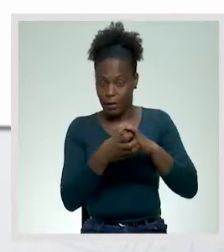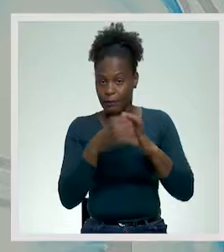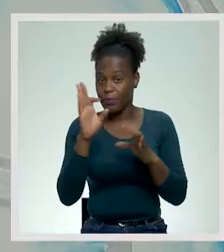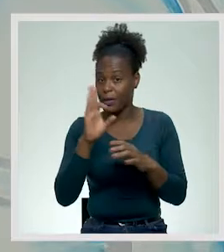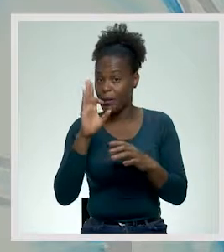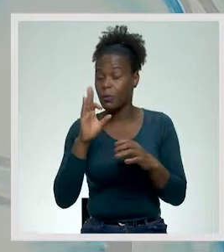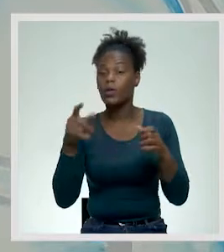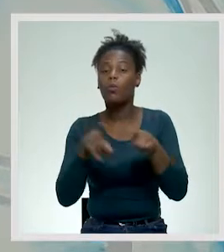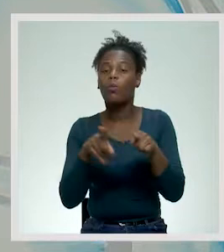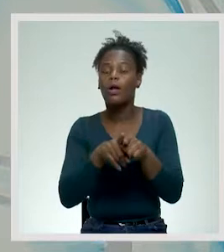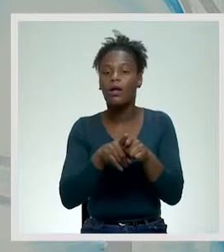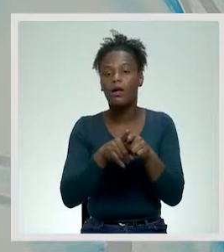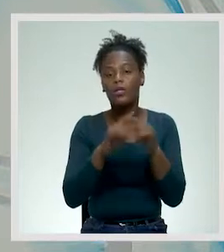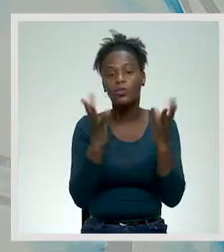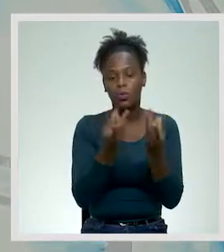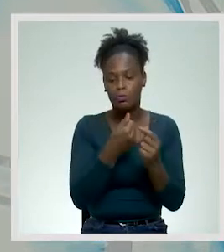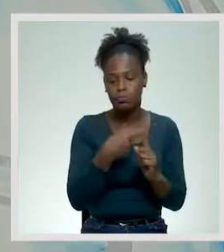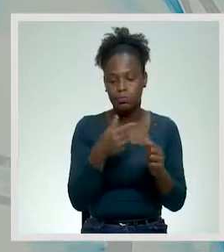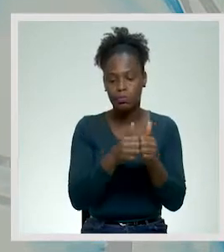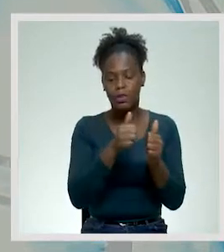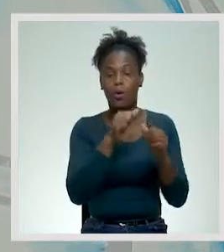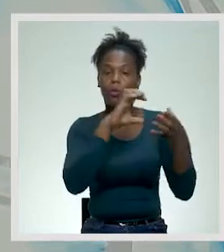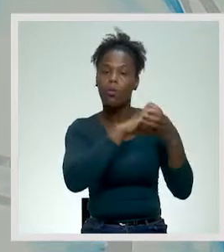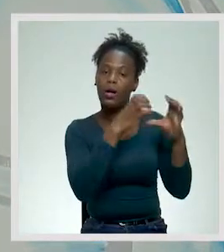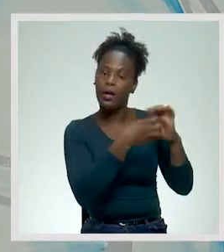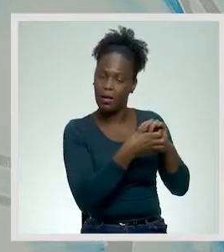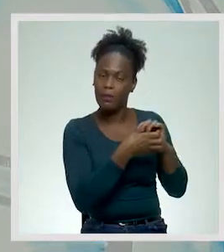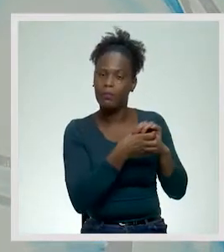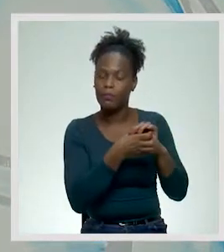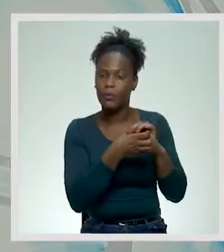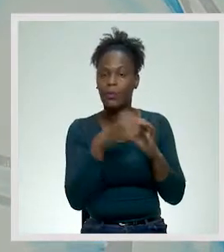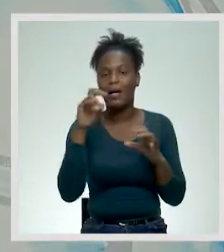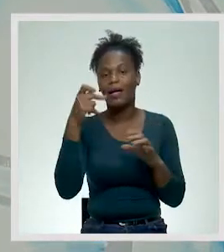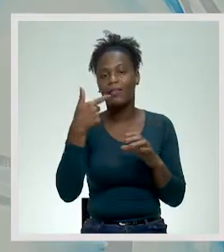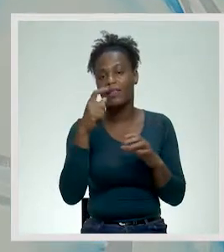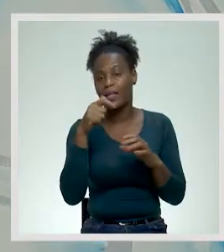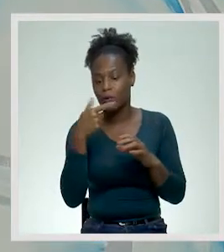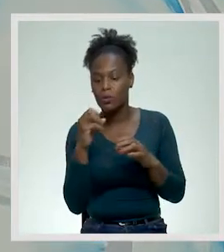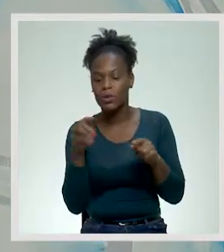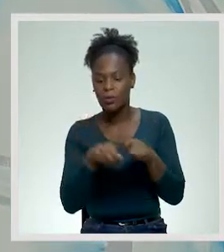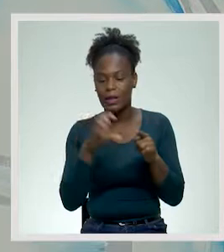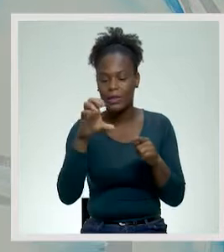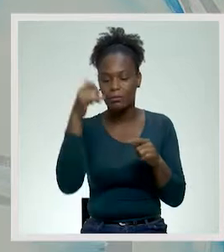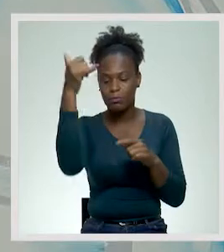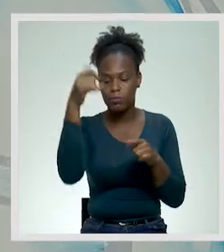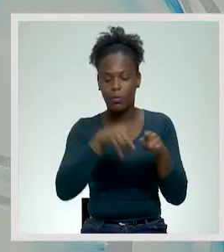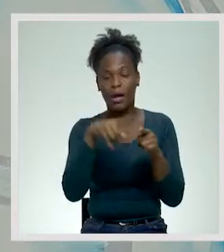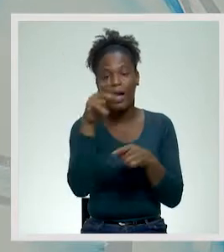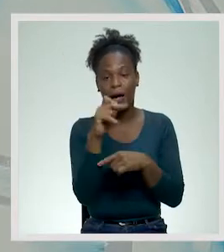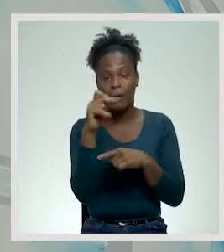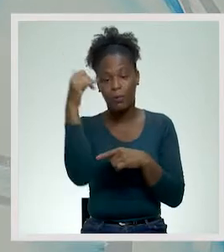Ora, temos aqui C ao quadrado é igual a ao quadrado mais B ao